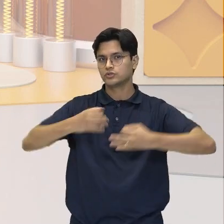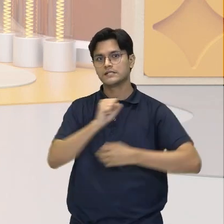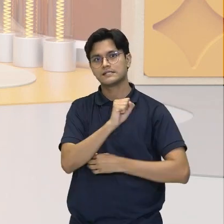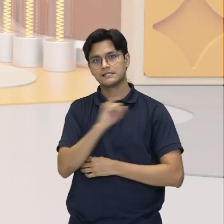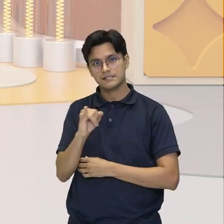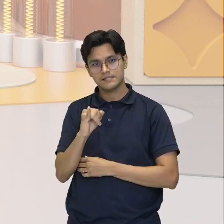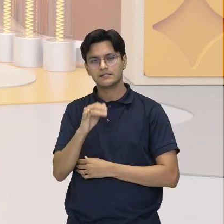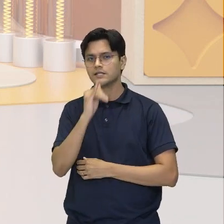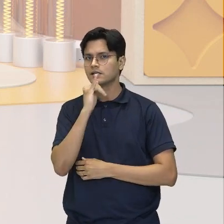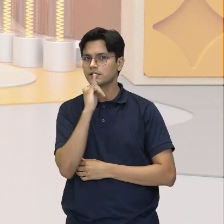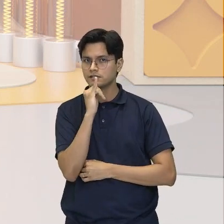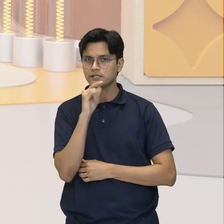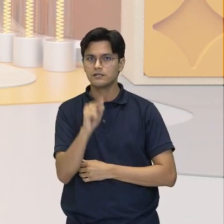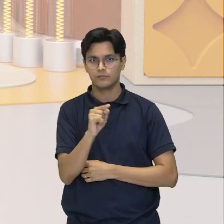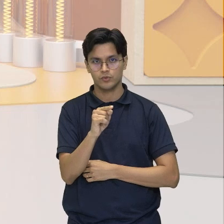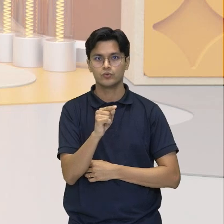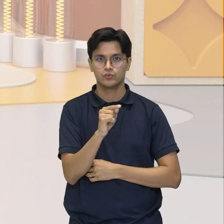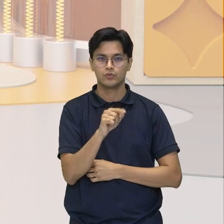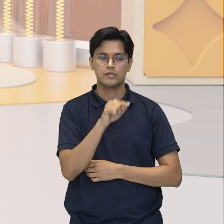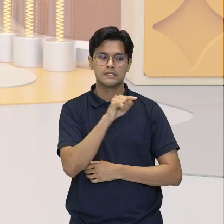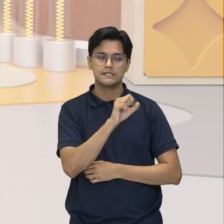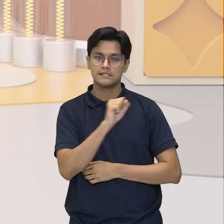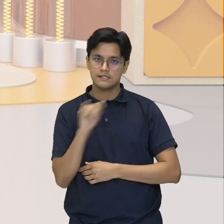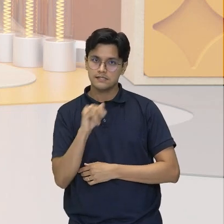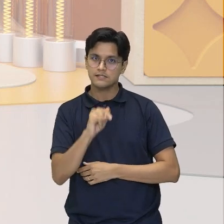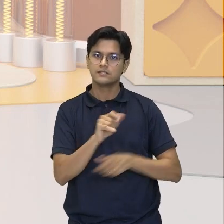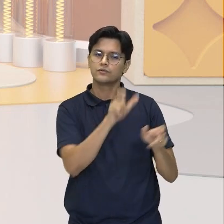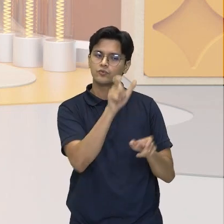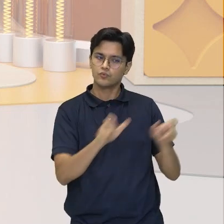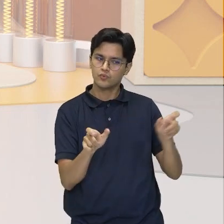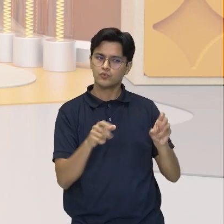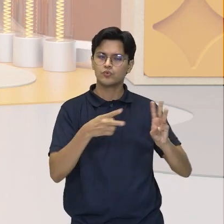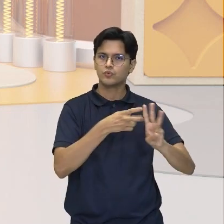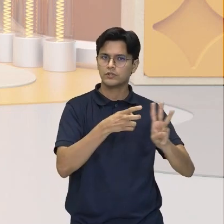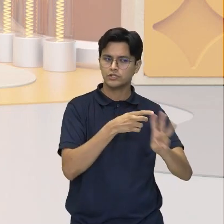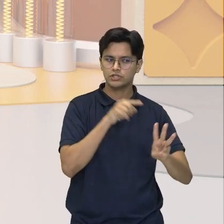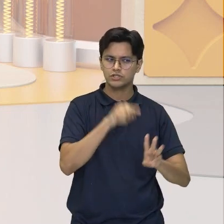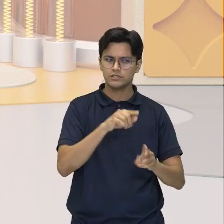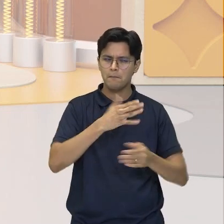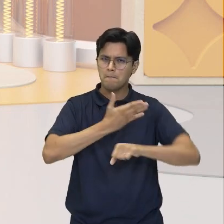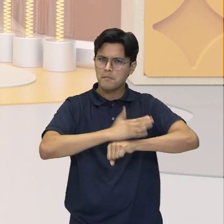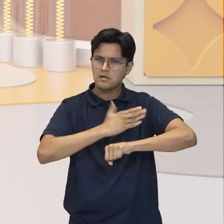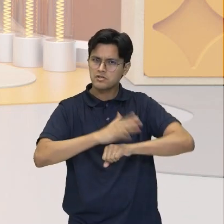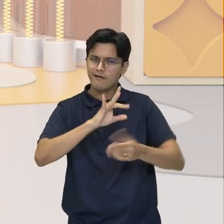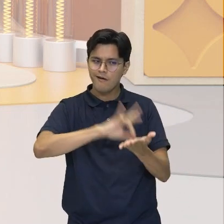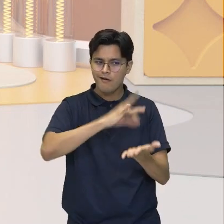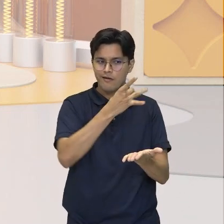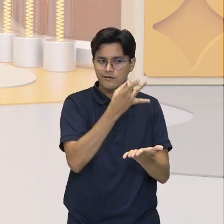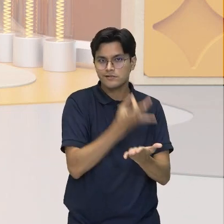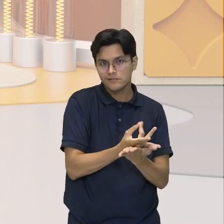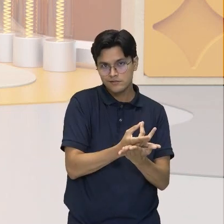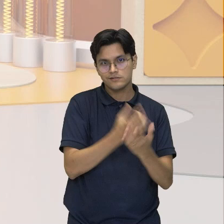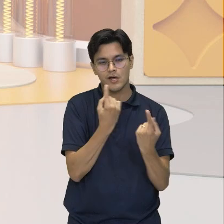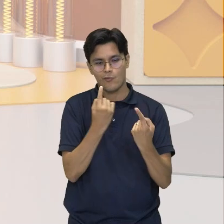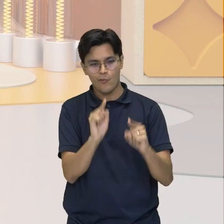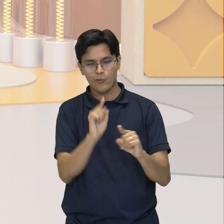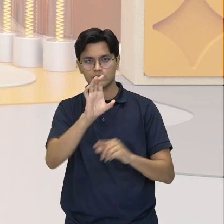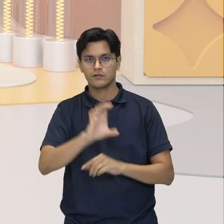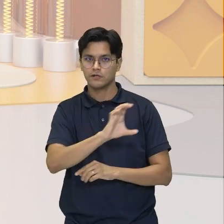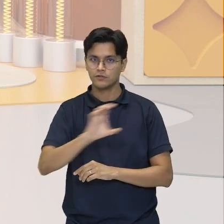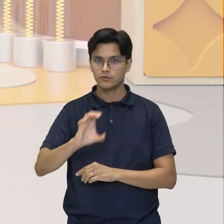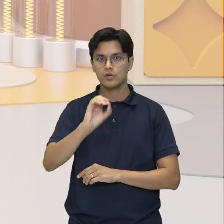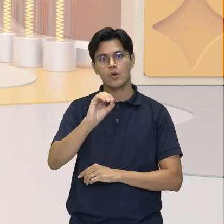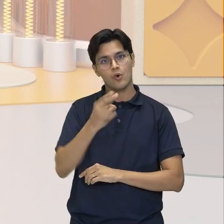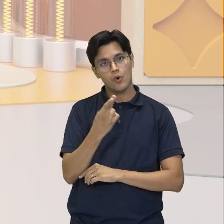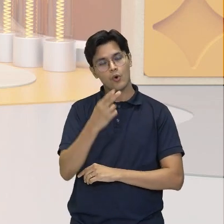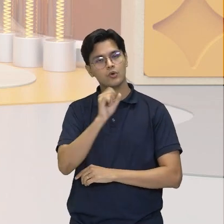herético contra a fé católica ou se era uma tribo belicosa, estava sendo uma tribo violenta,